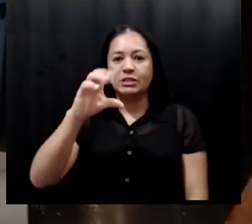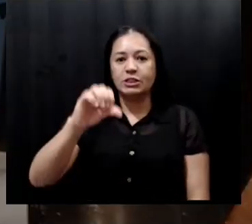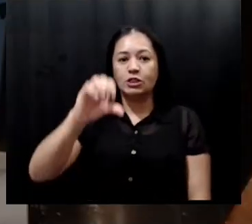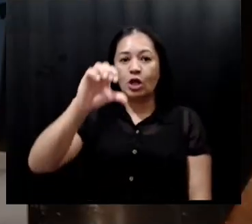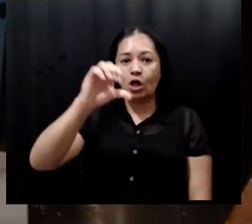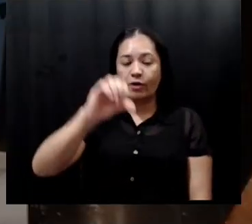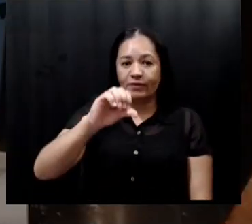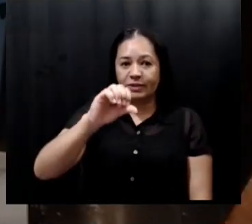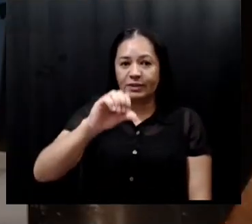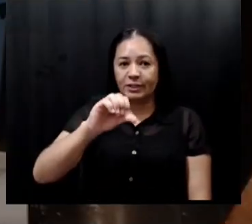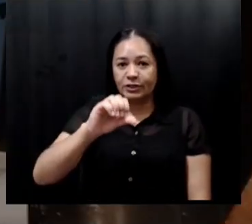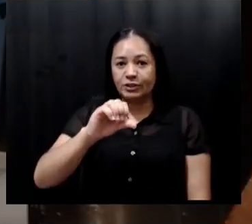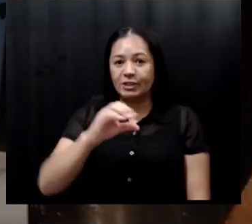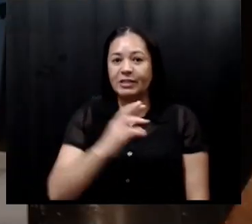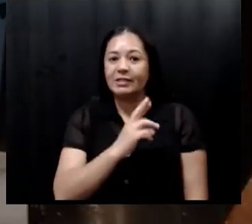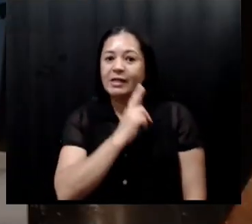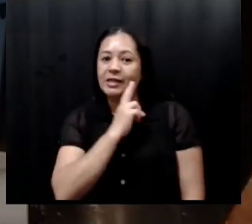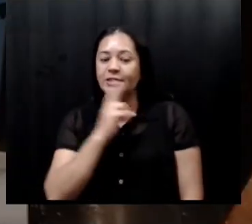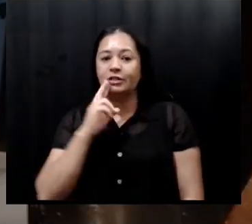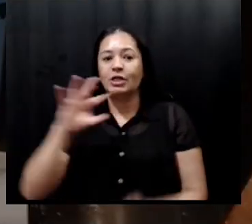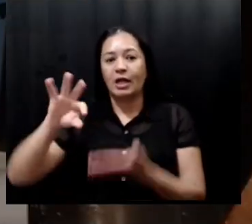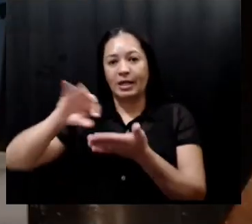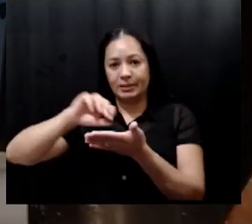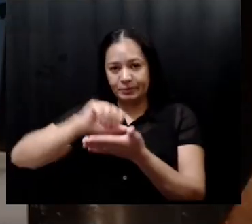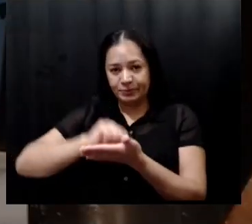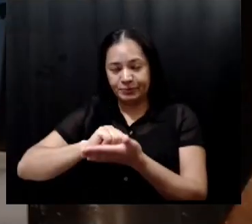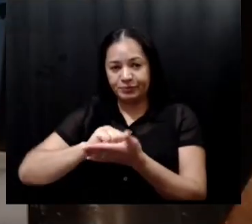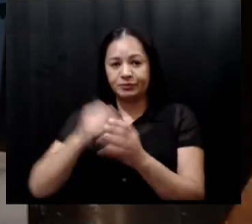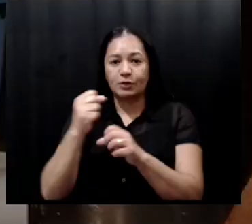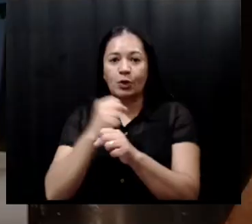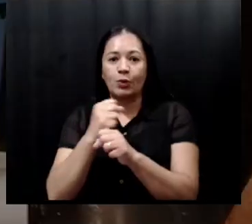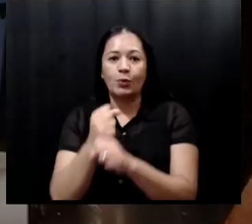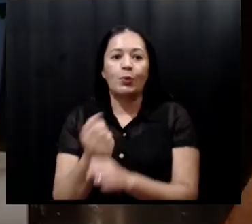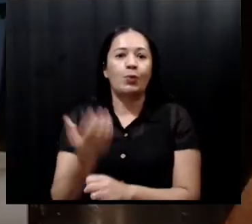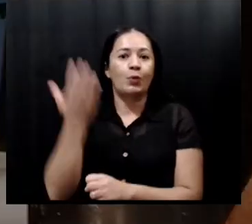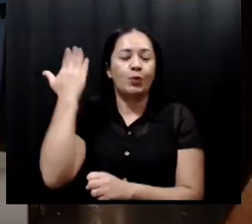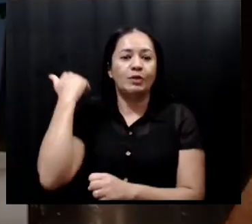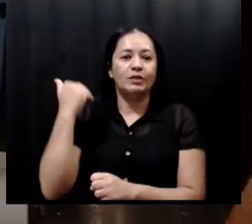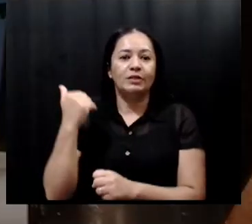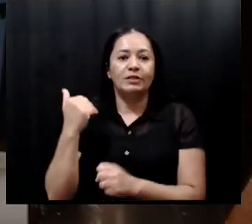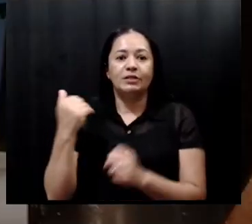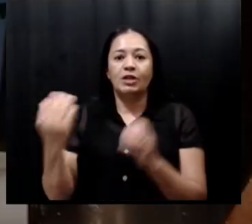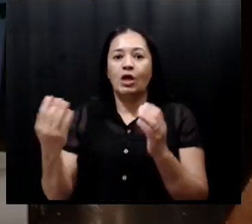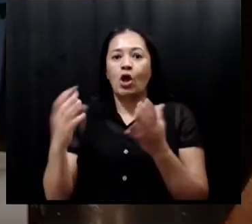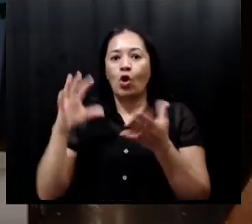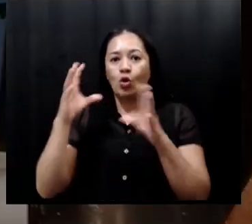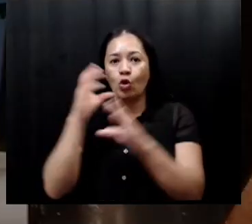estabelecimentos cadastrados e o ano passado tivemos um fechamento de